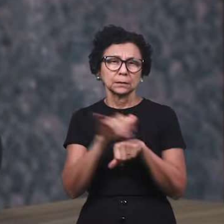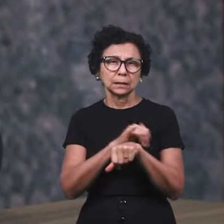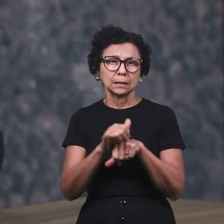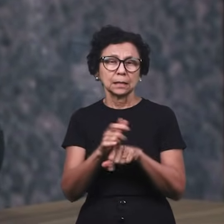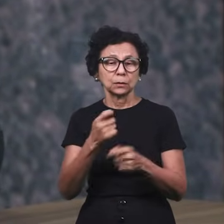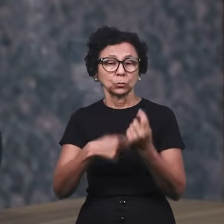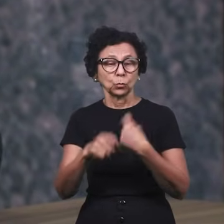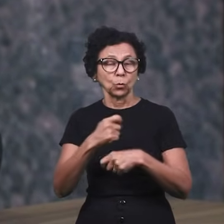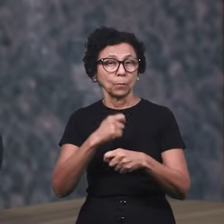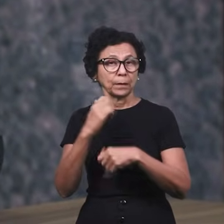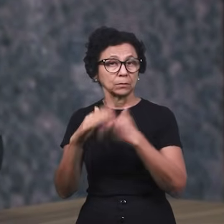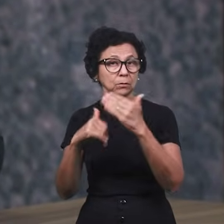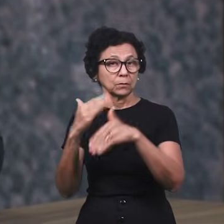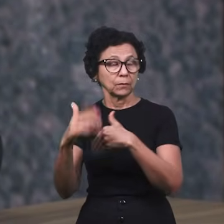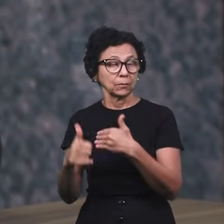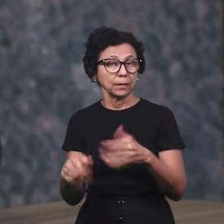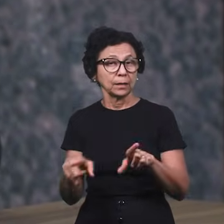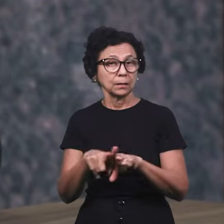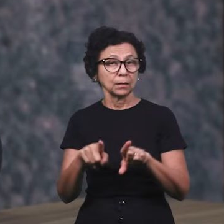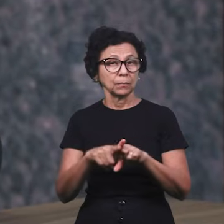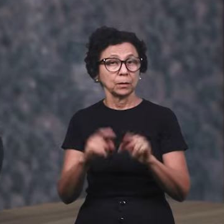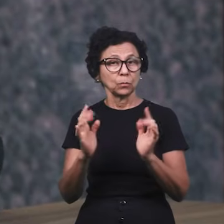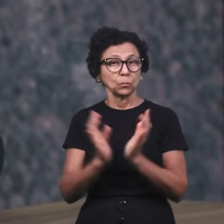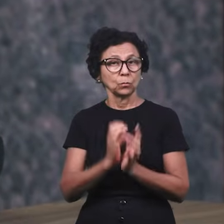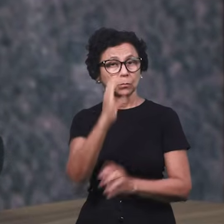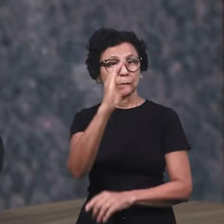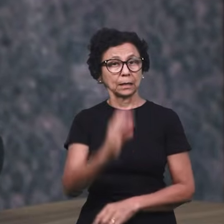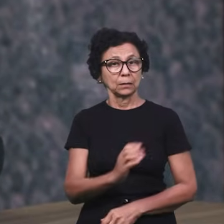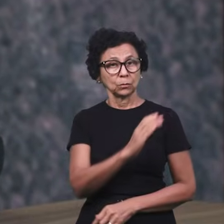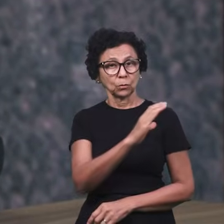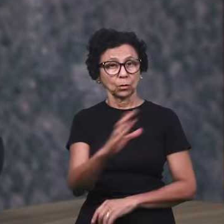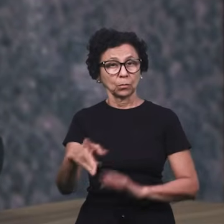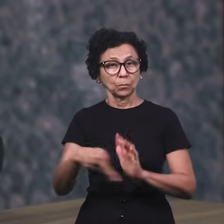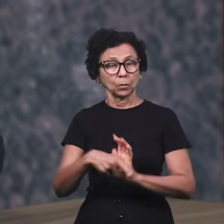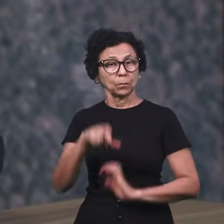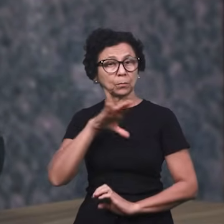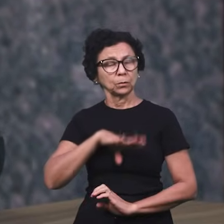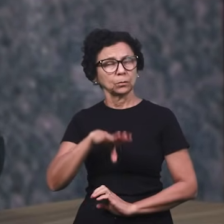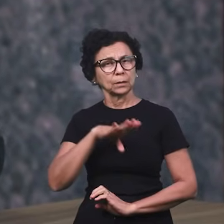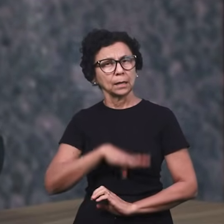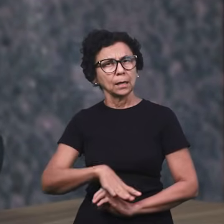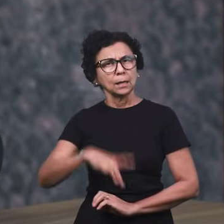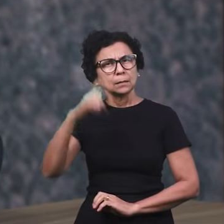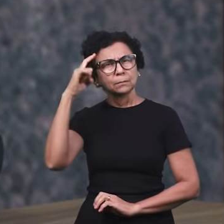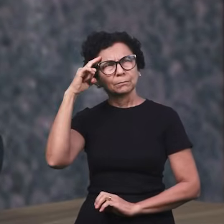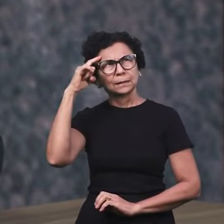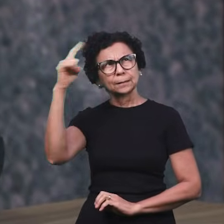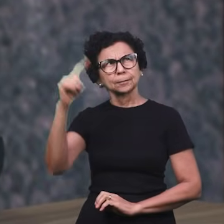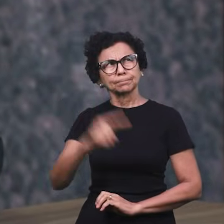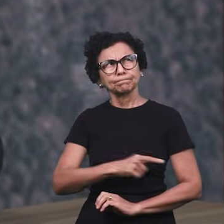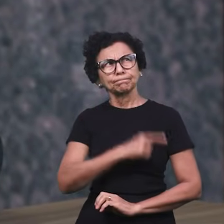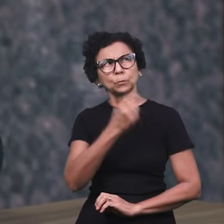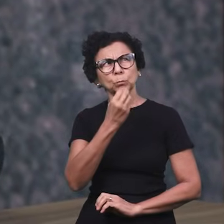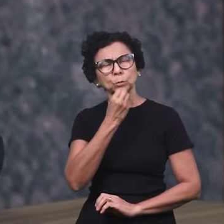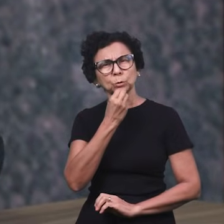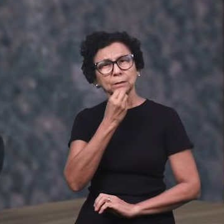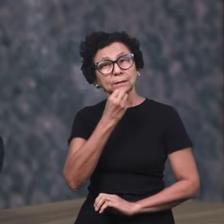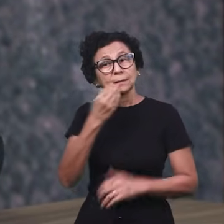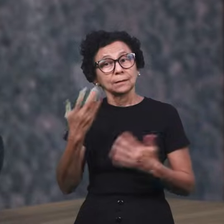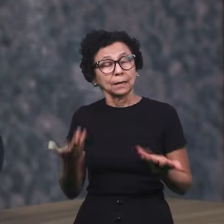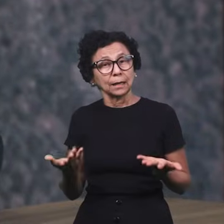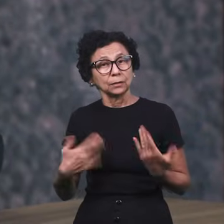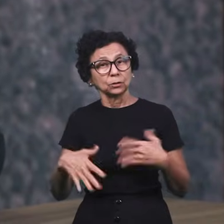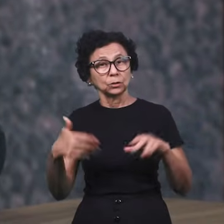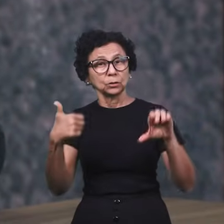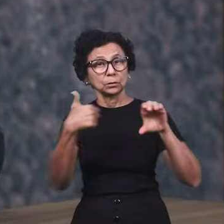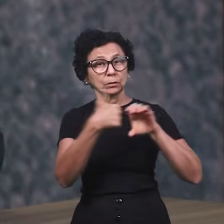comércio, surge entre os portugueses, que eram católicos, a ideia de que essas navegações pudessem ser uma oportunidade